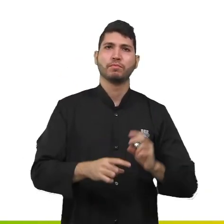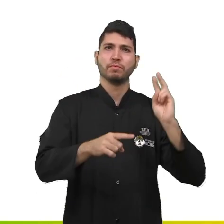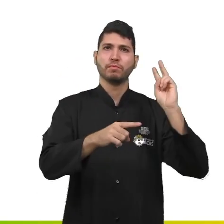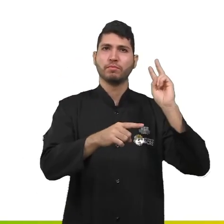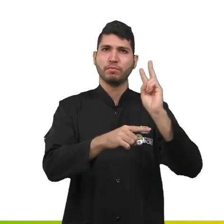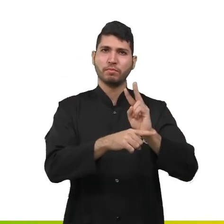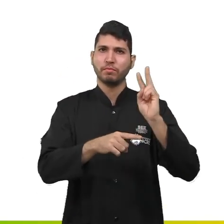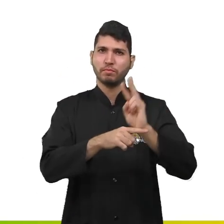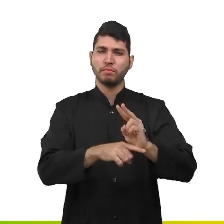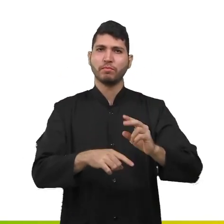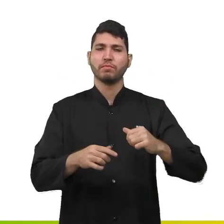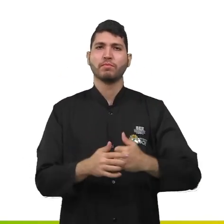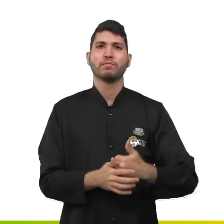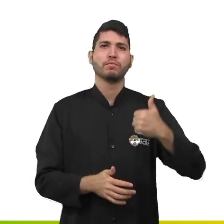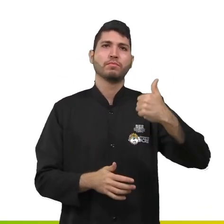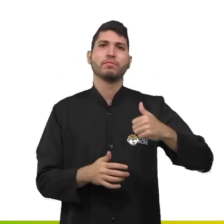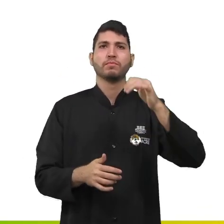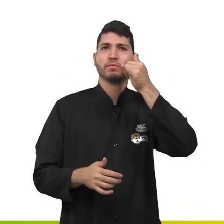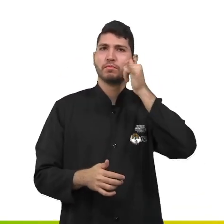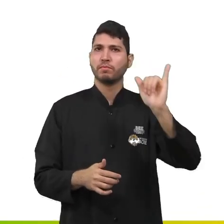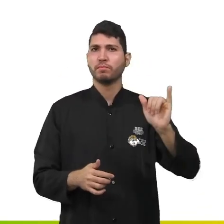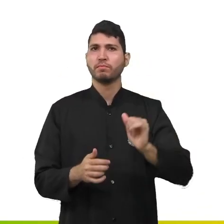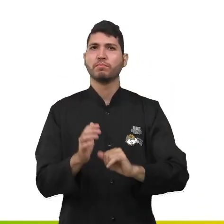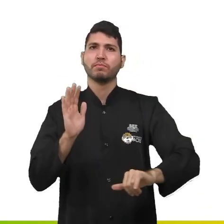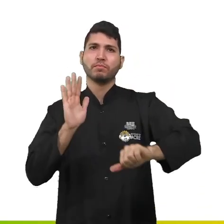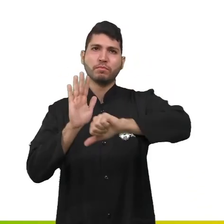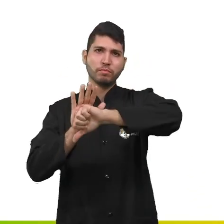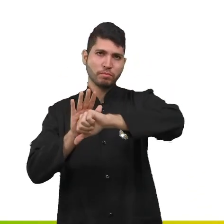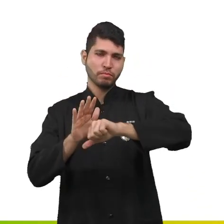prevenção primária, evitar que crimes aconteçam.